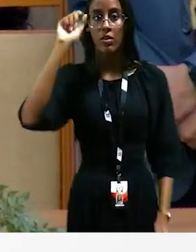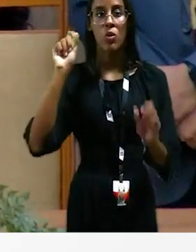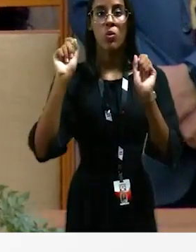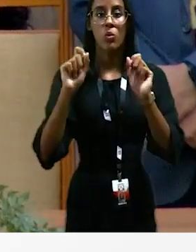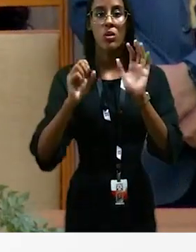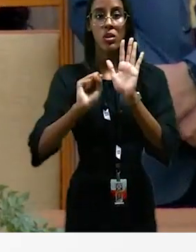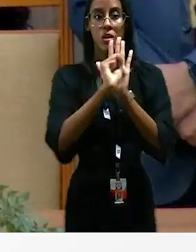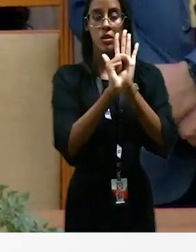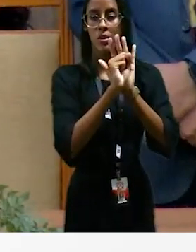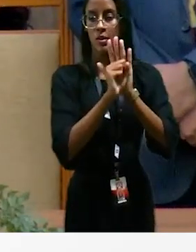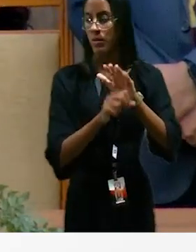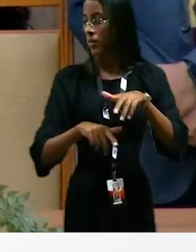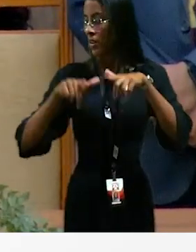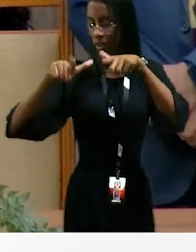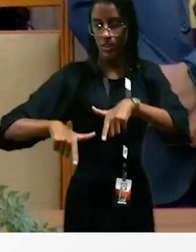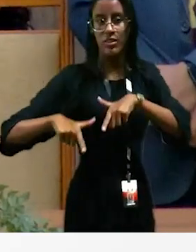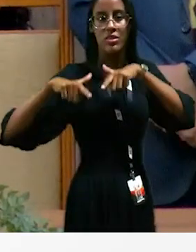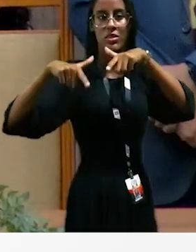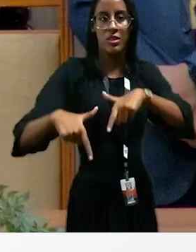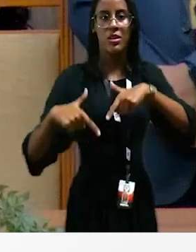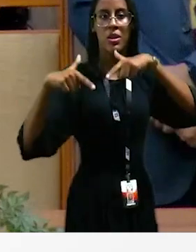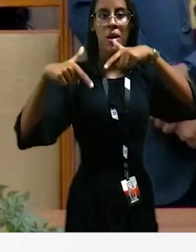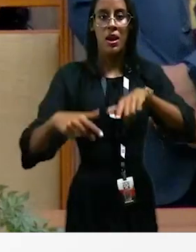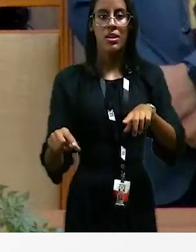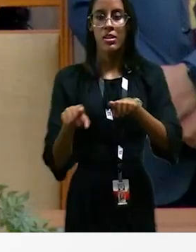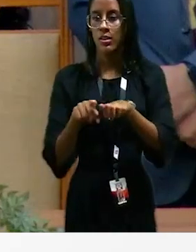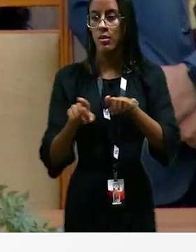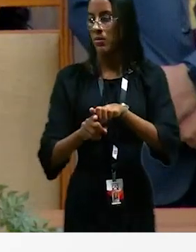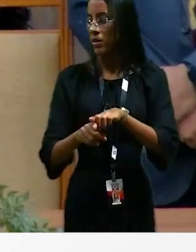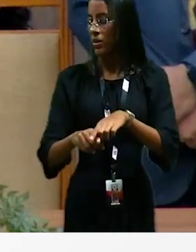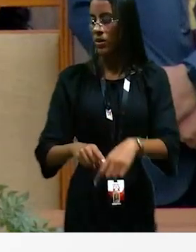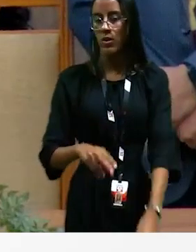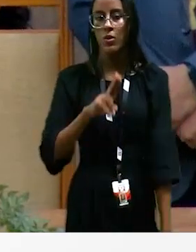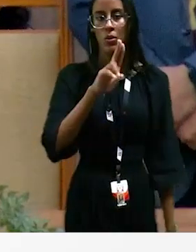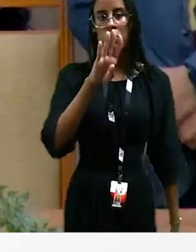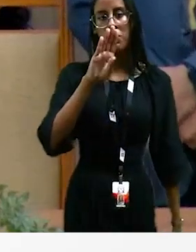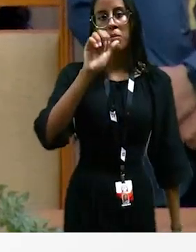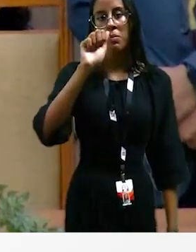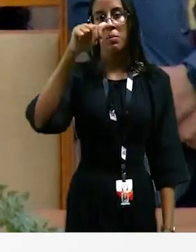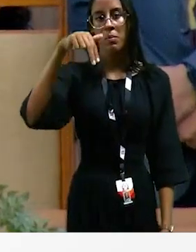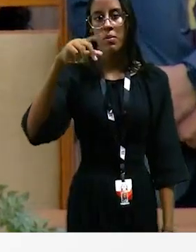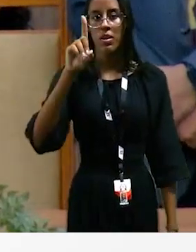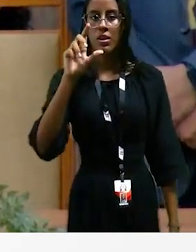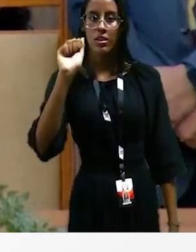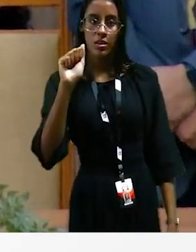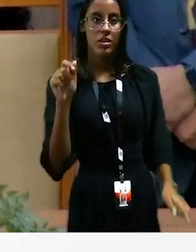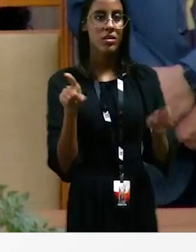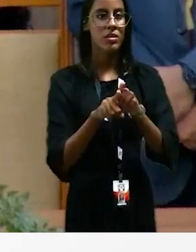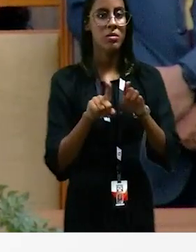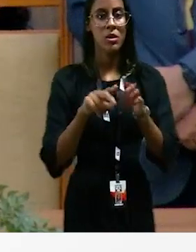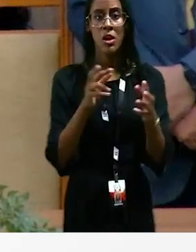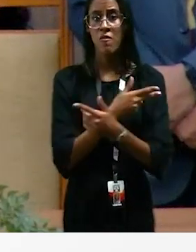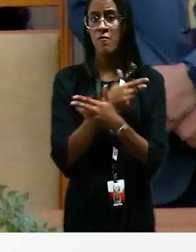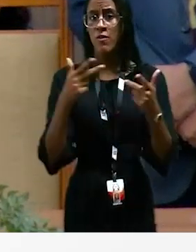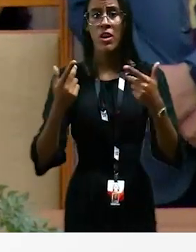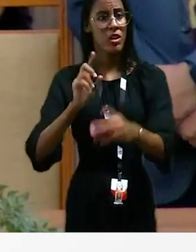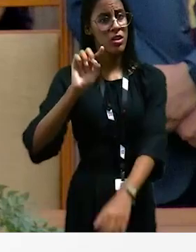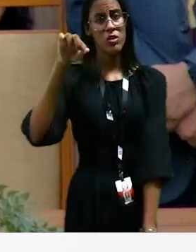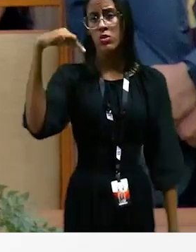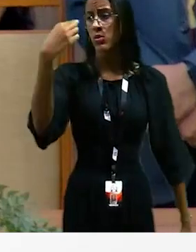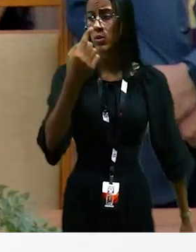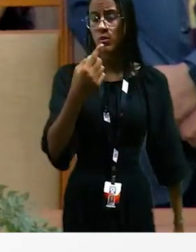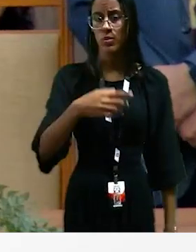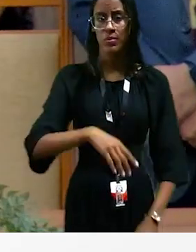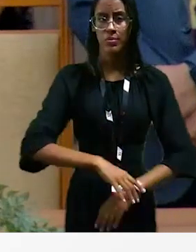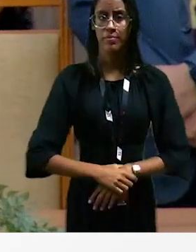Candomblé a umbanda e fa vodu essas crenças